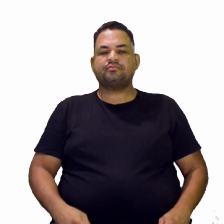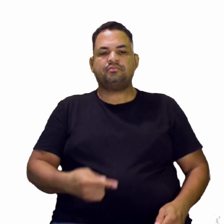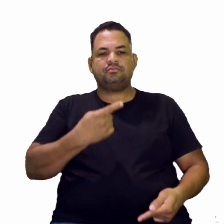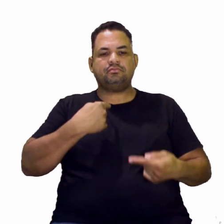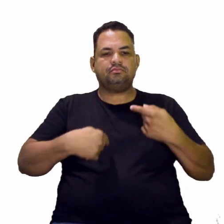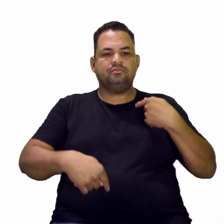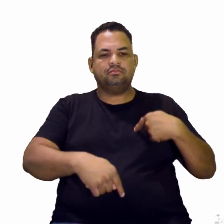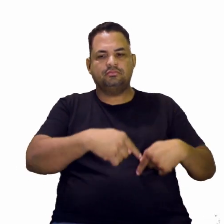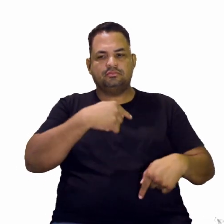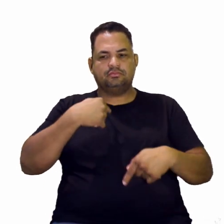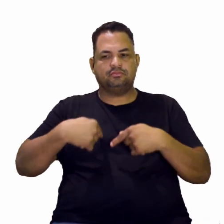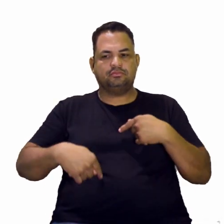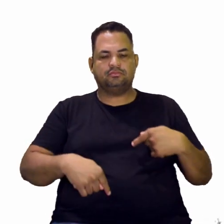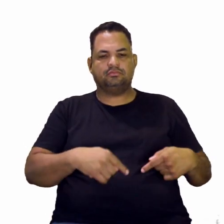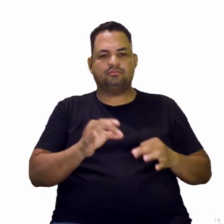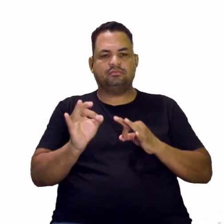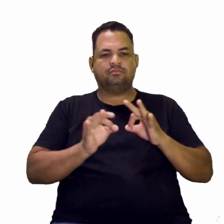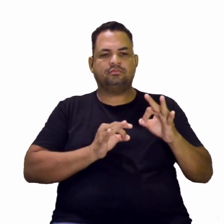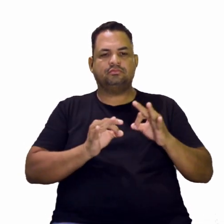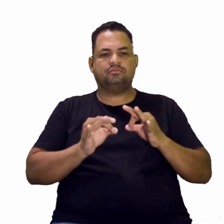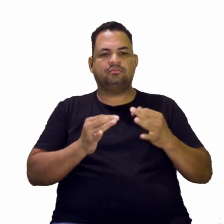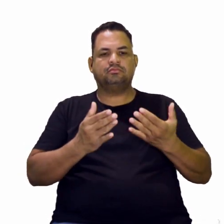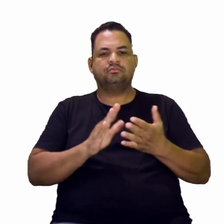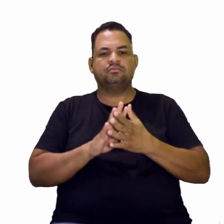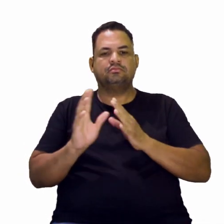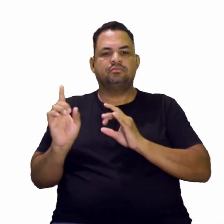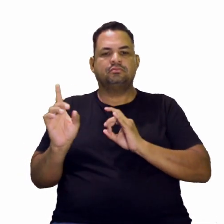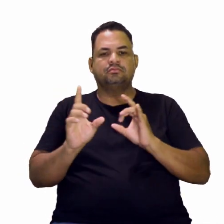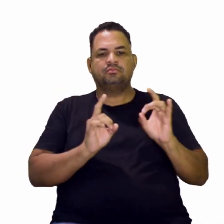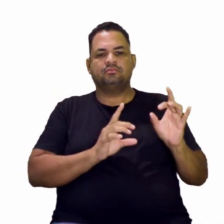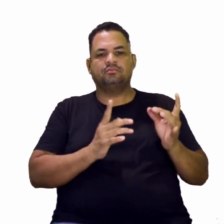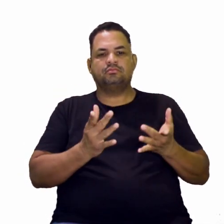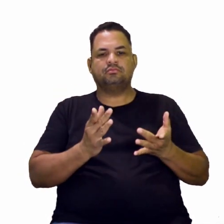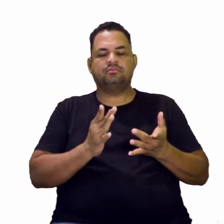sistemas vão funcionar para que